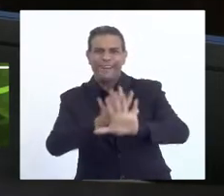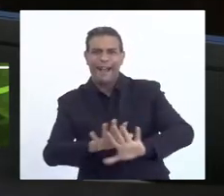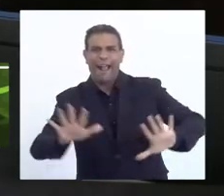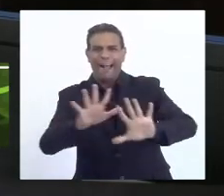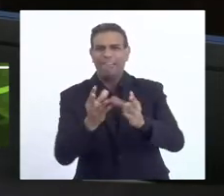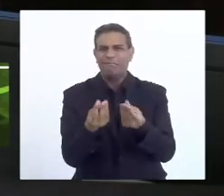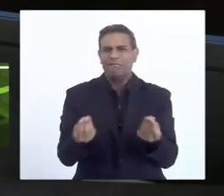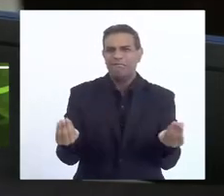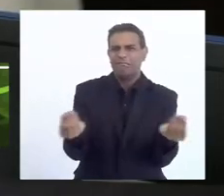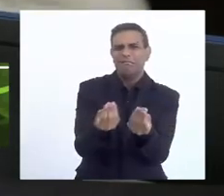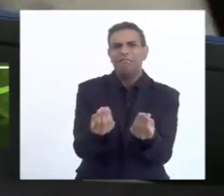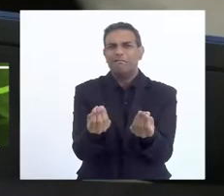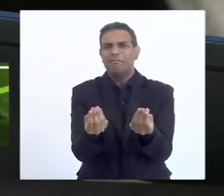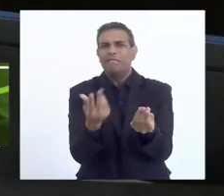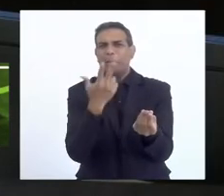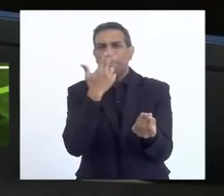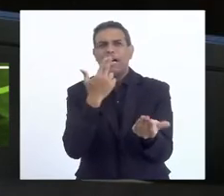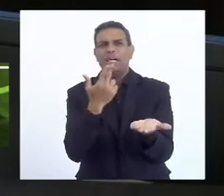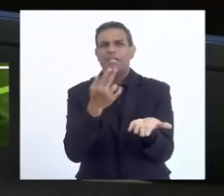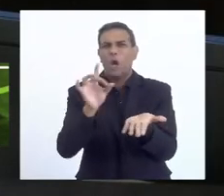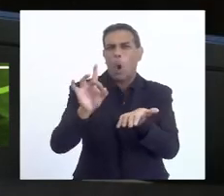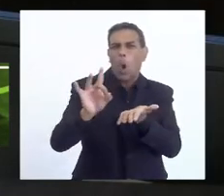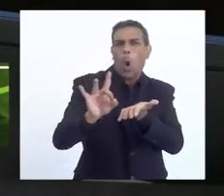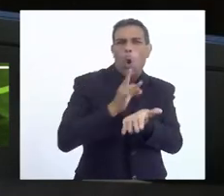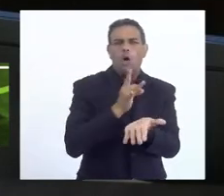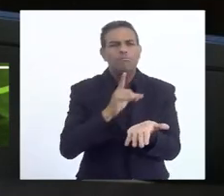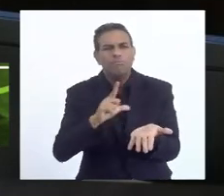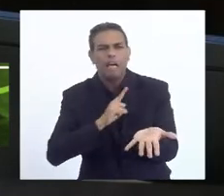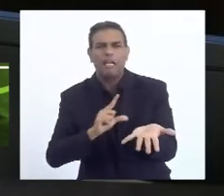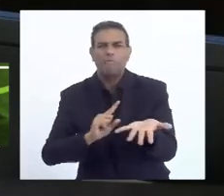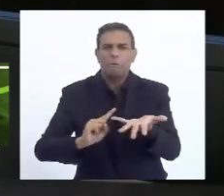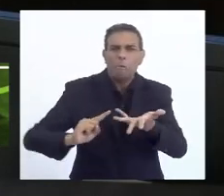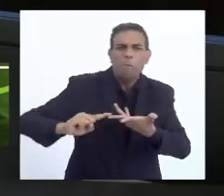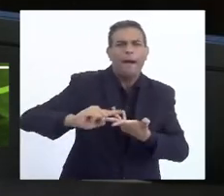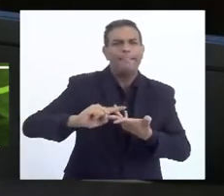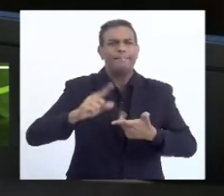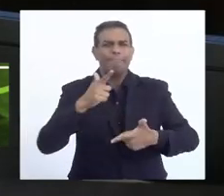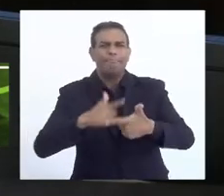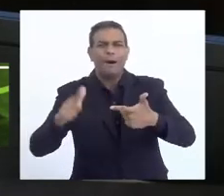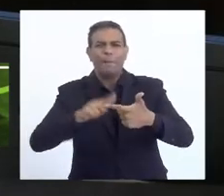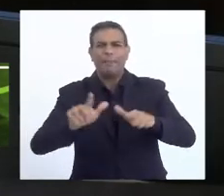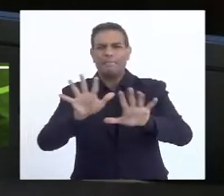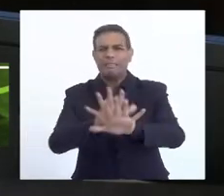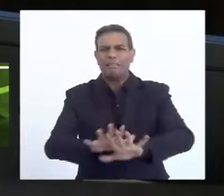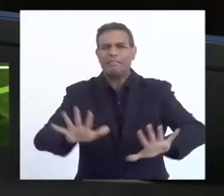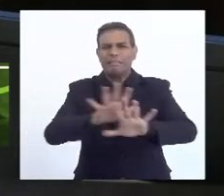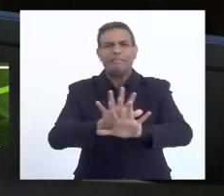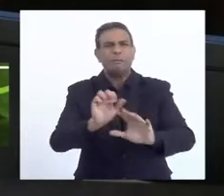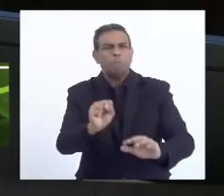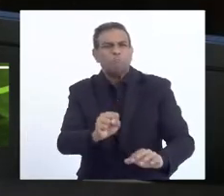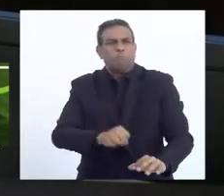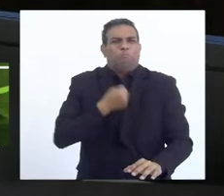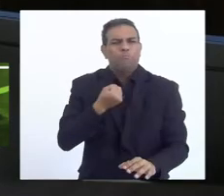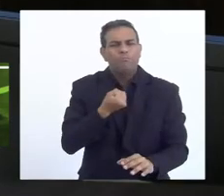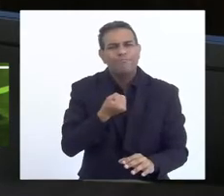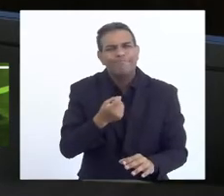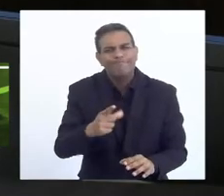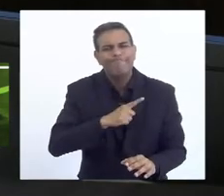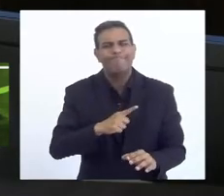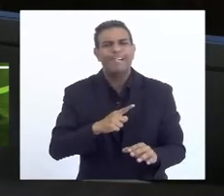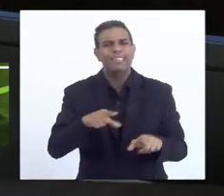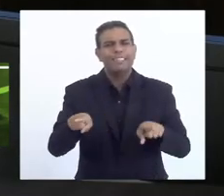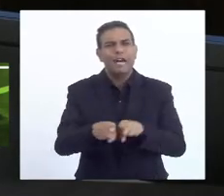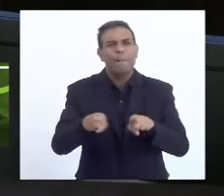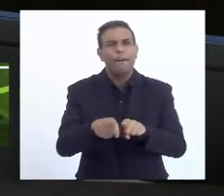motivo de agressão, de violência política, é motivo de escárnio, de silenciamento, é